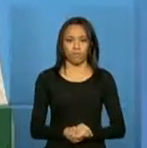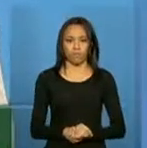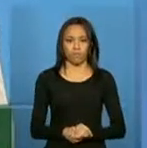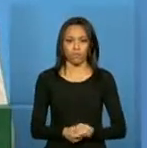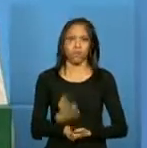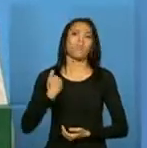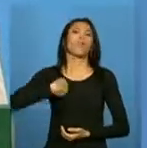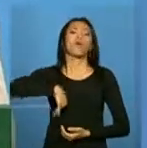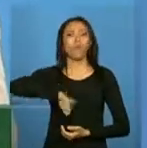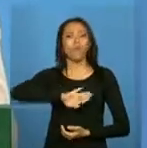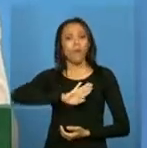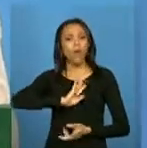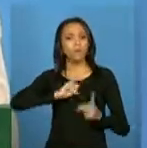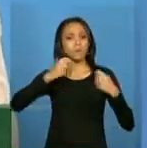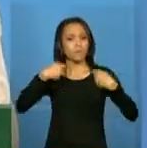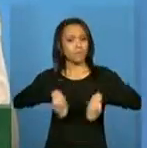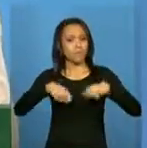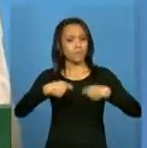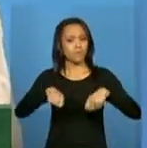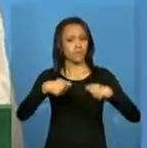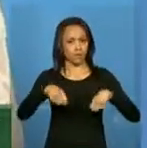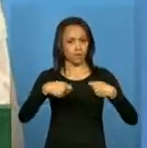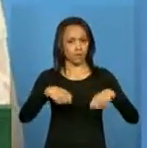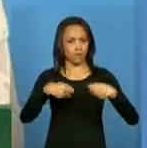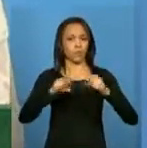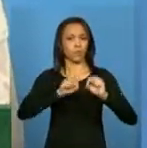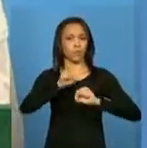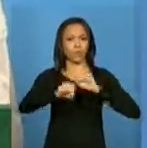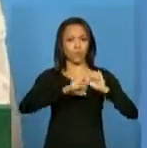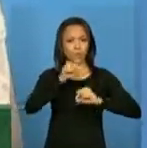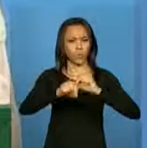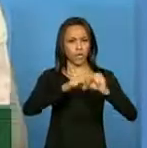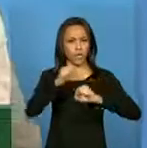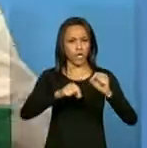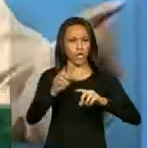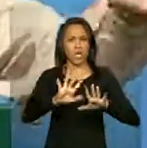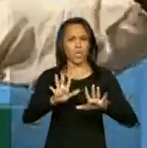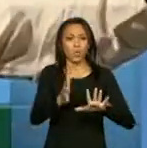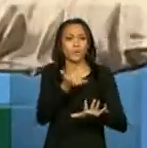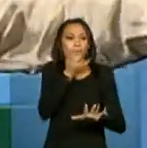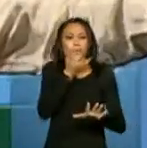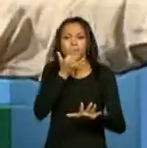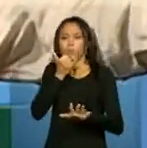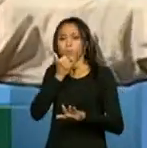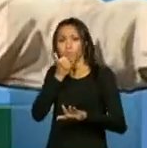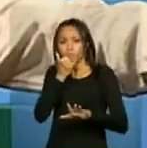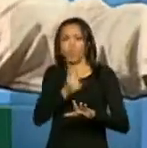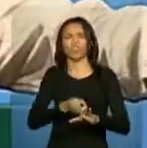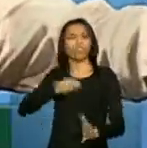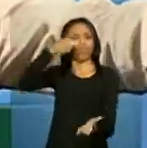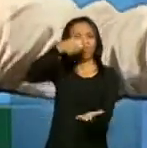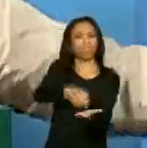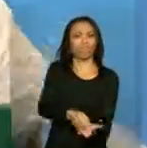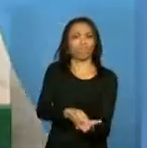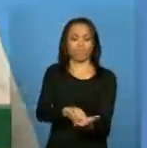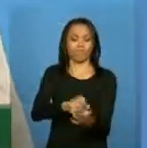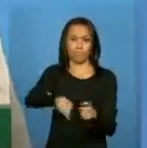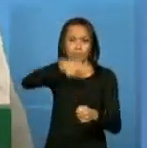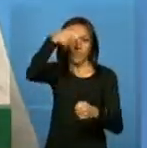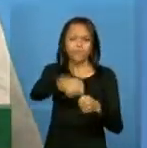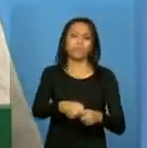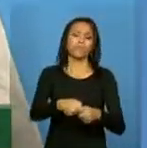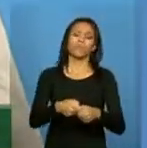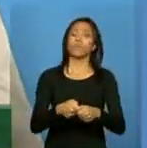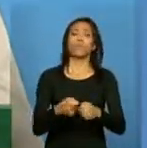nós precisamos chegar a essa situação de tolerância zero também para o trabalho infantil. Não existe